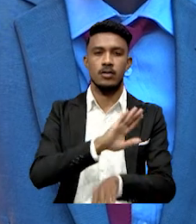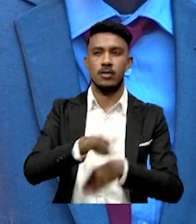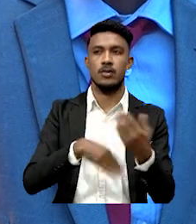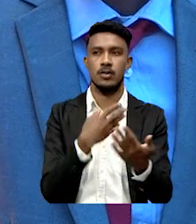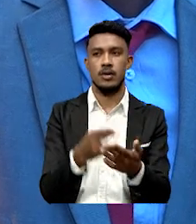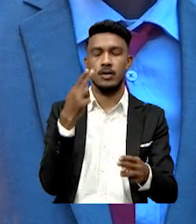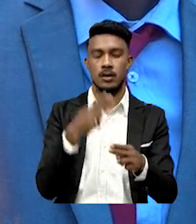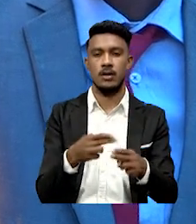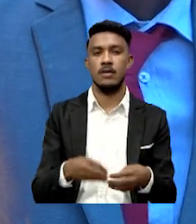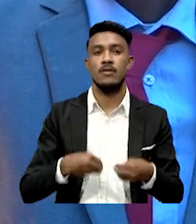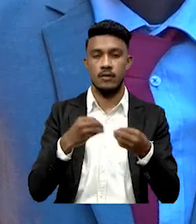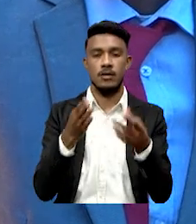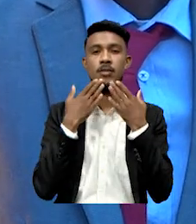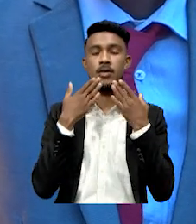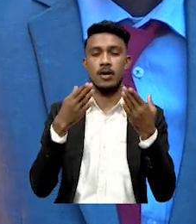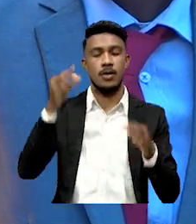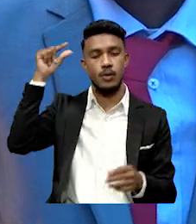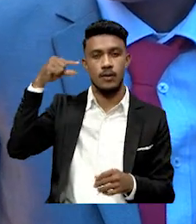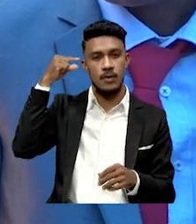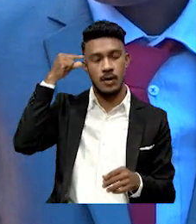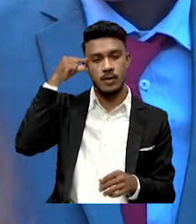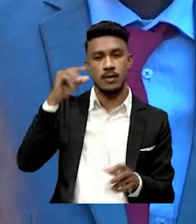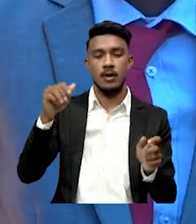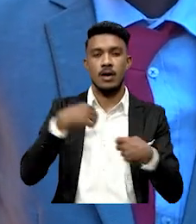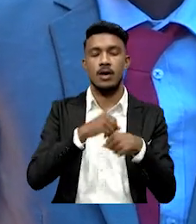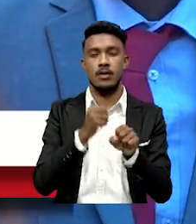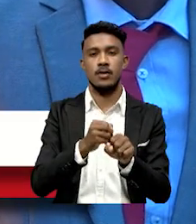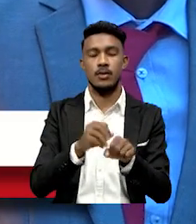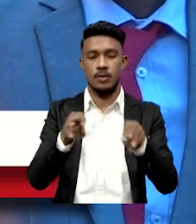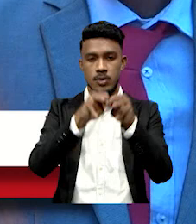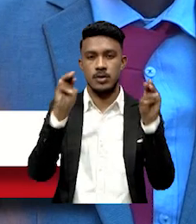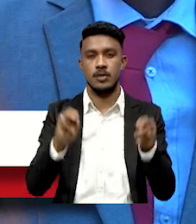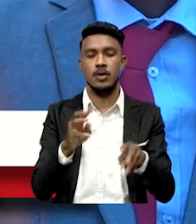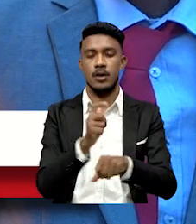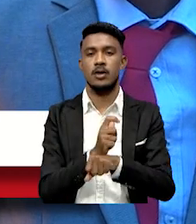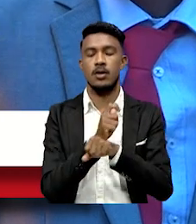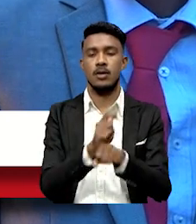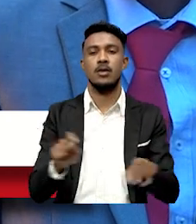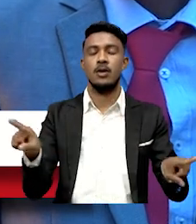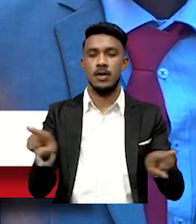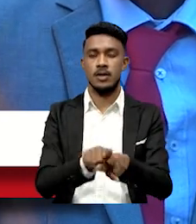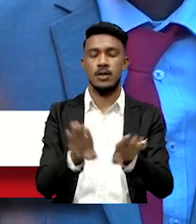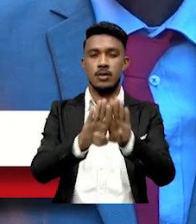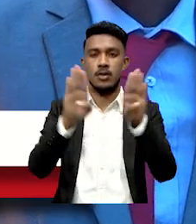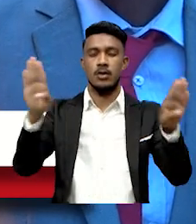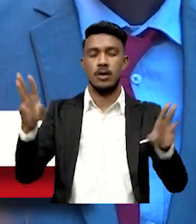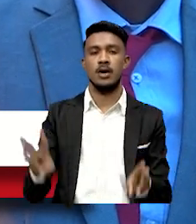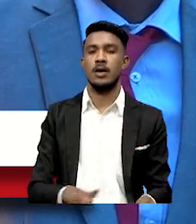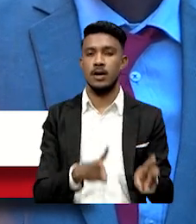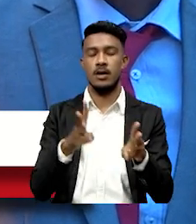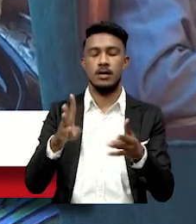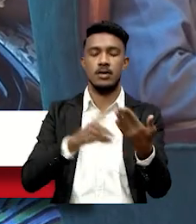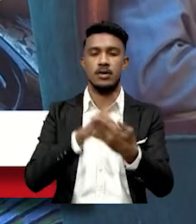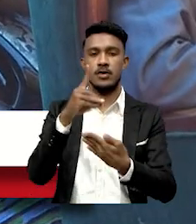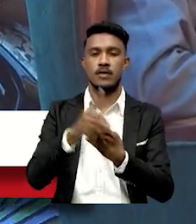quero agradecer ao governo central, nebe criou na município Atauru, ne loque dalan, ane sou o ministro Atete, lo que dalam baita bel desenvolve